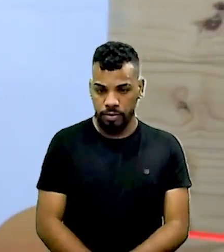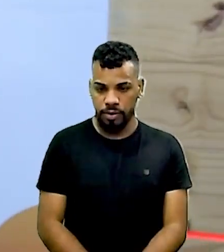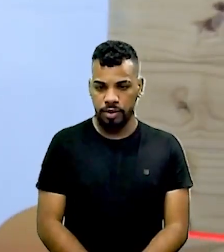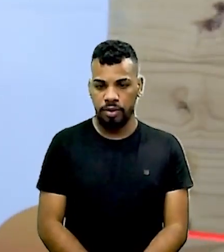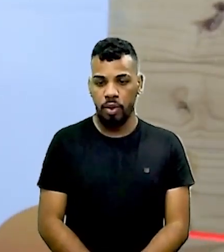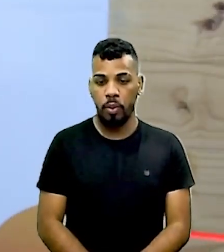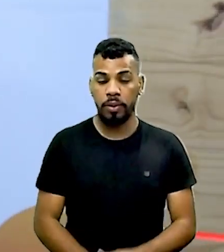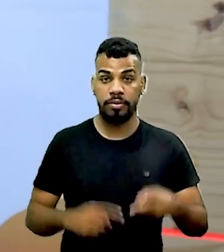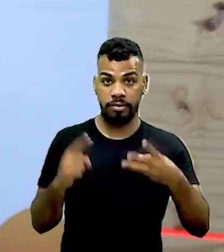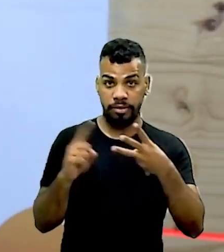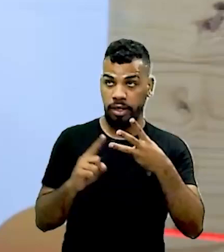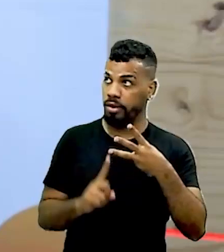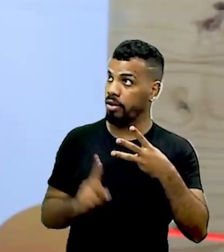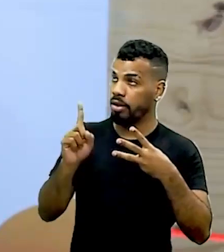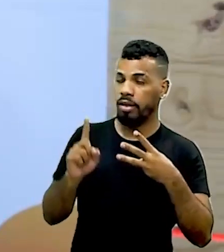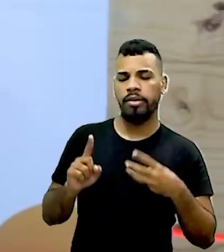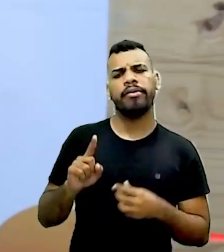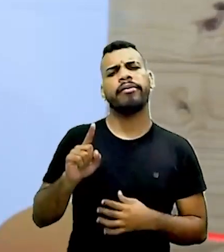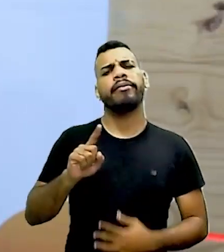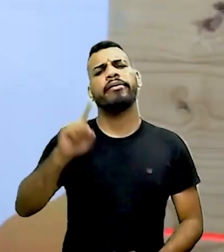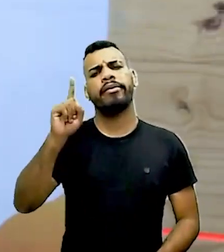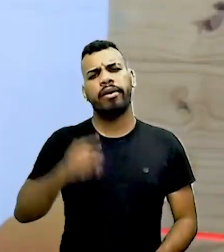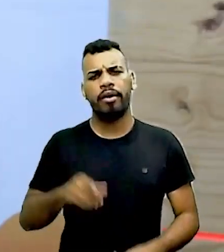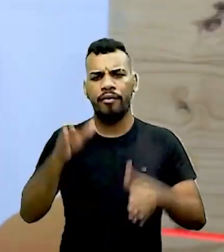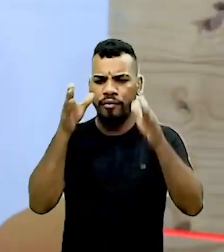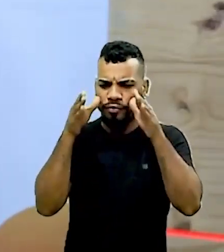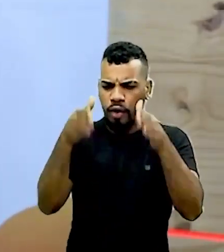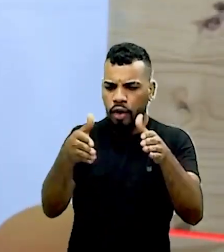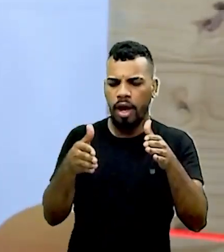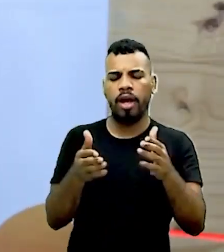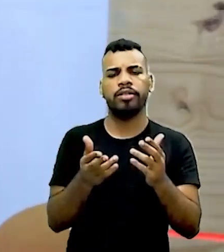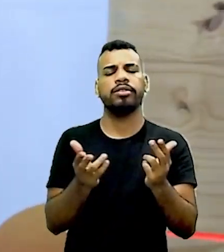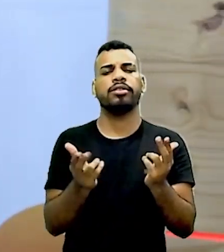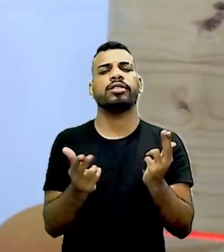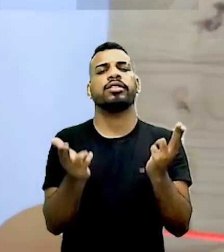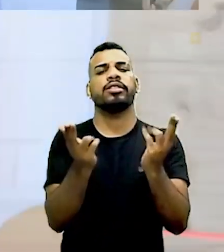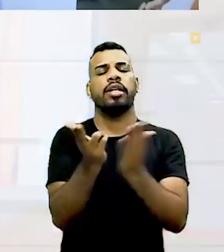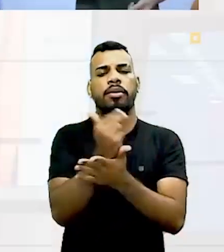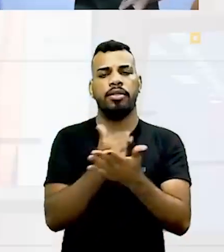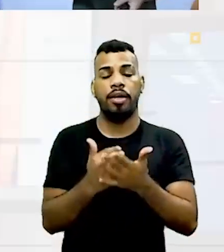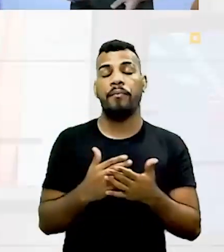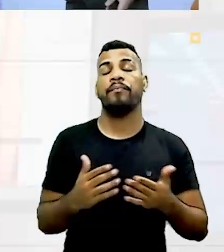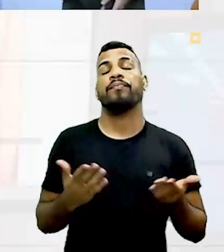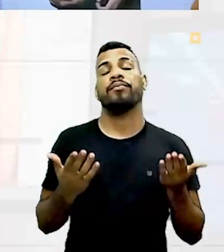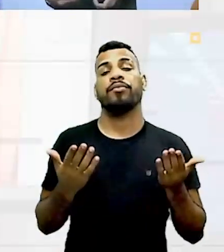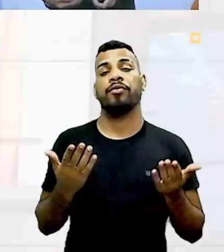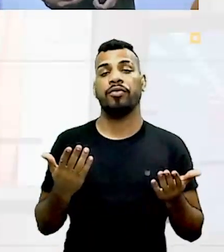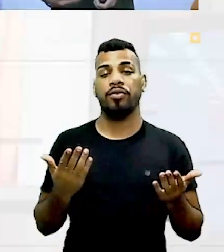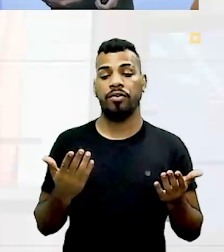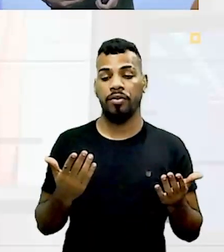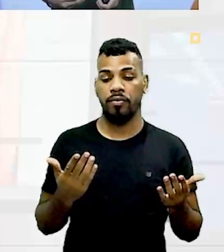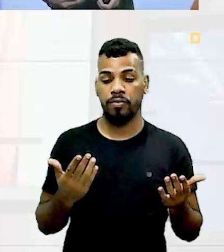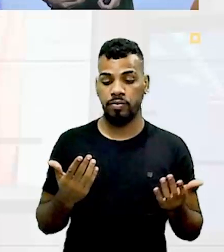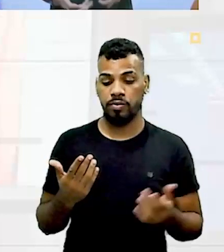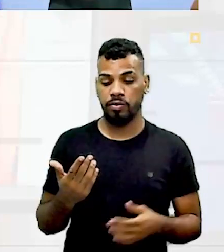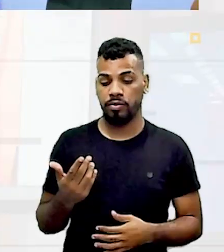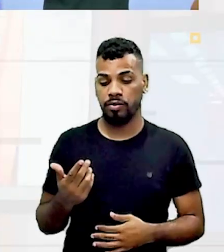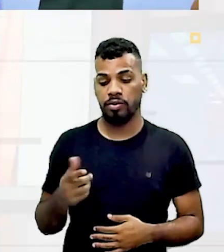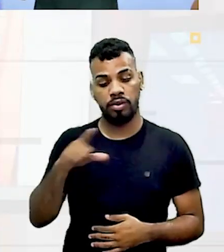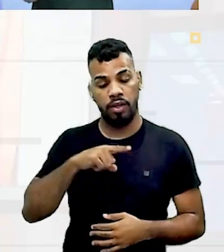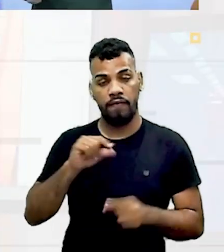staging, que ele não é um princípio mais focado em animação em si, mas ele tem mais a ideia de